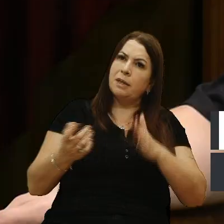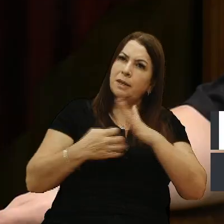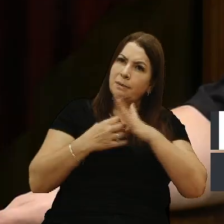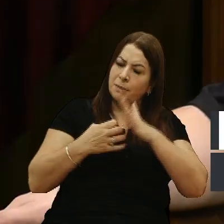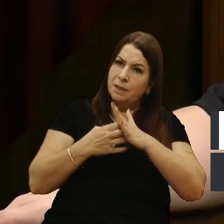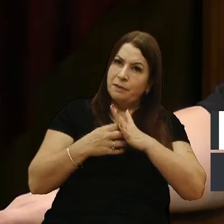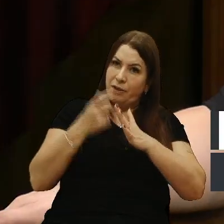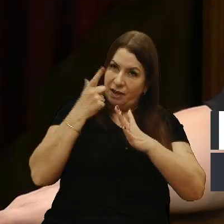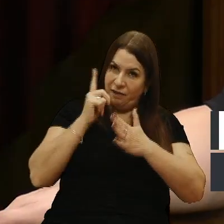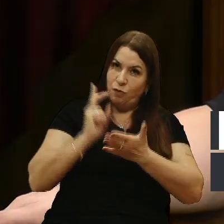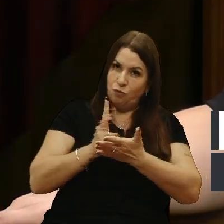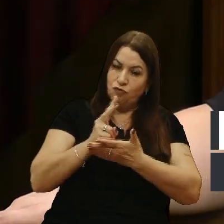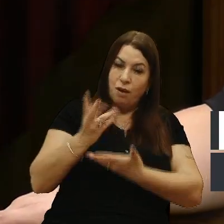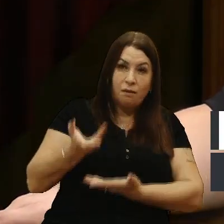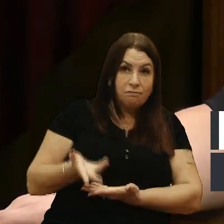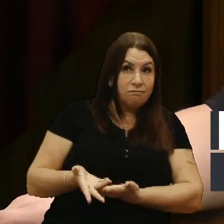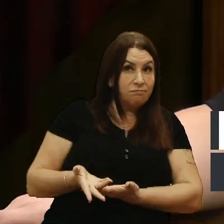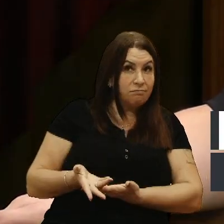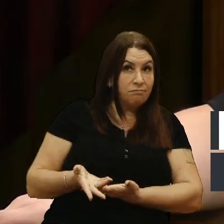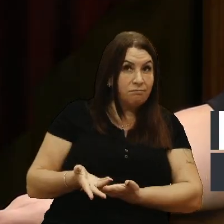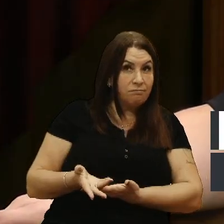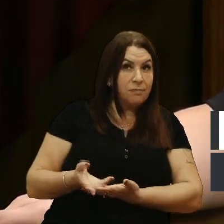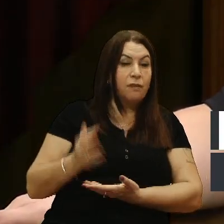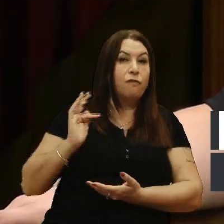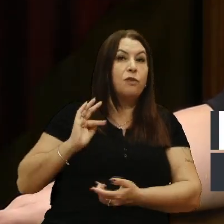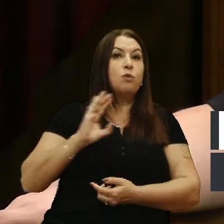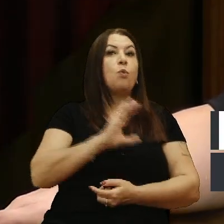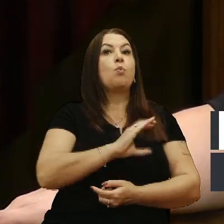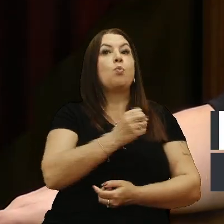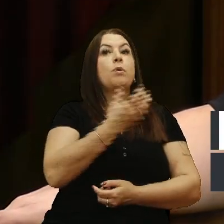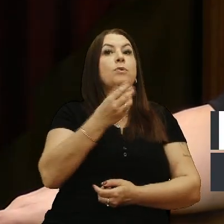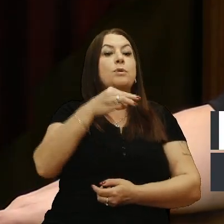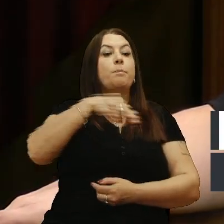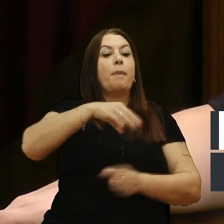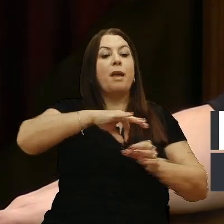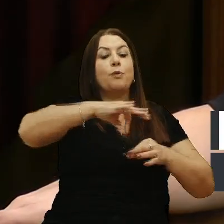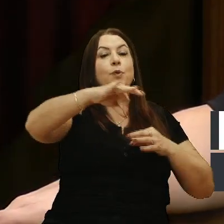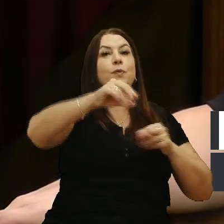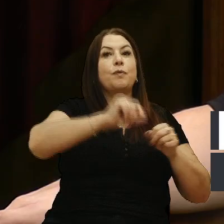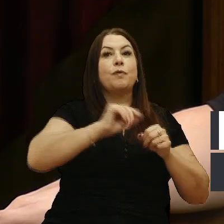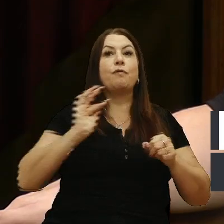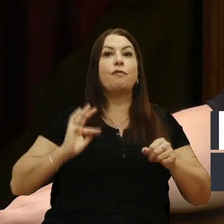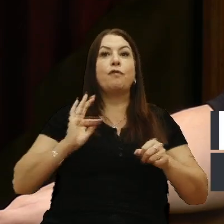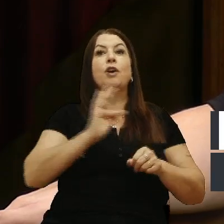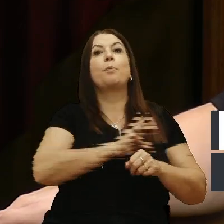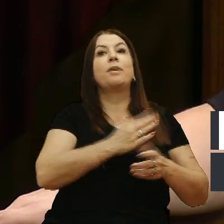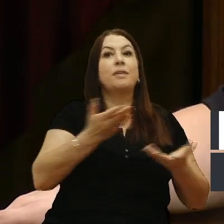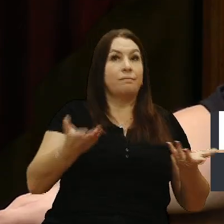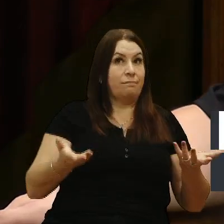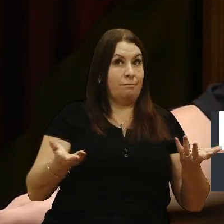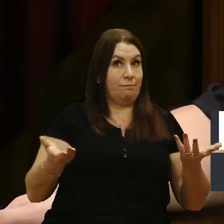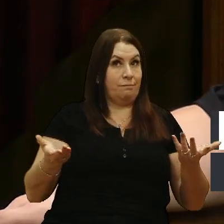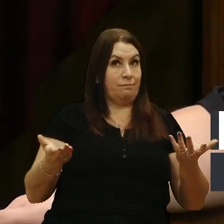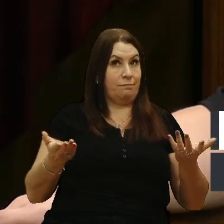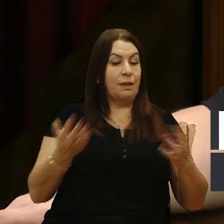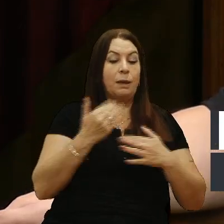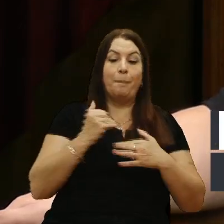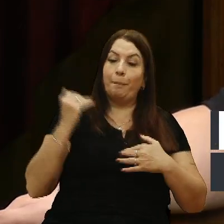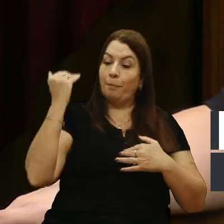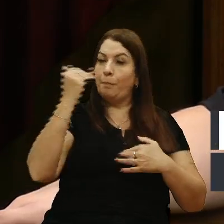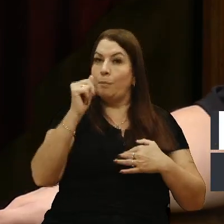que vai ganhar vai continuar? Vão a Flores da Cunha ver quantos metros foram feitos. Vão a Farroupilha. Acima de